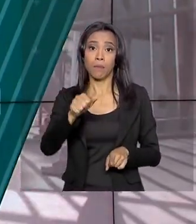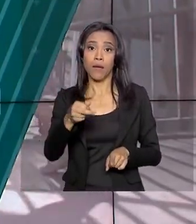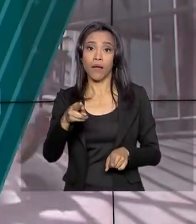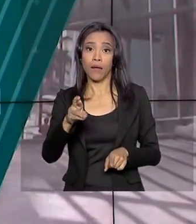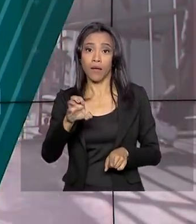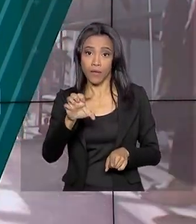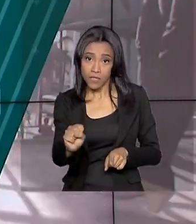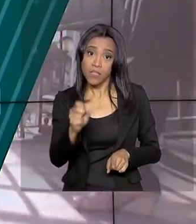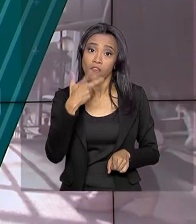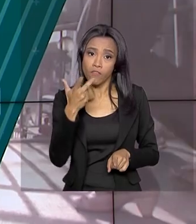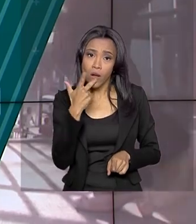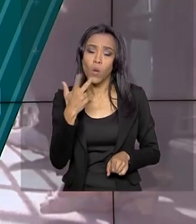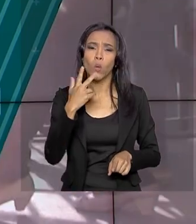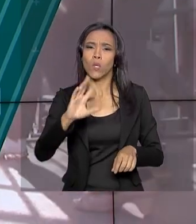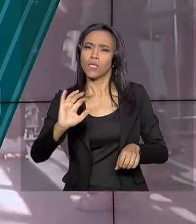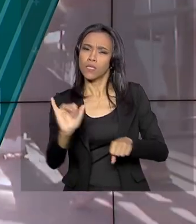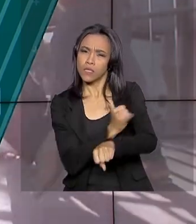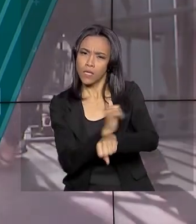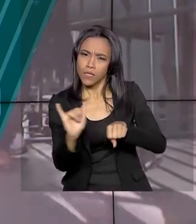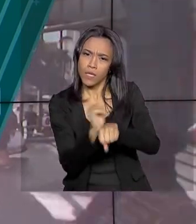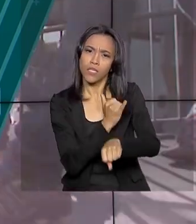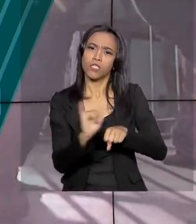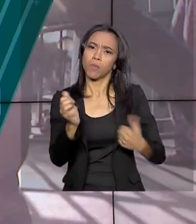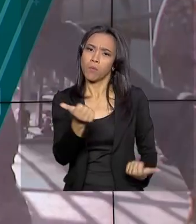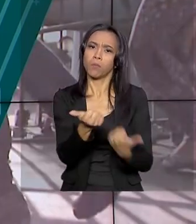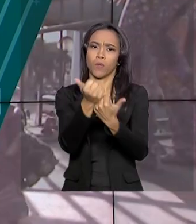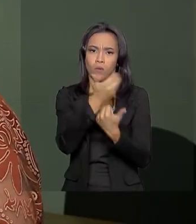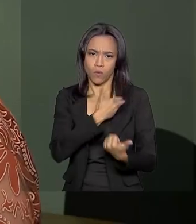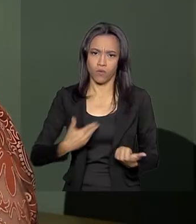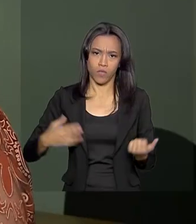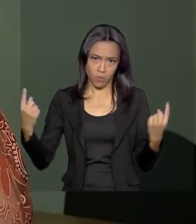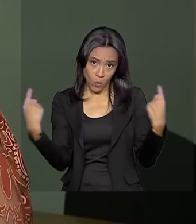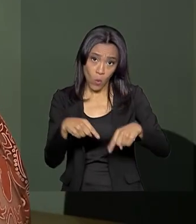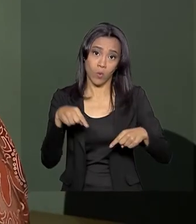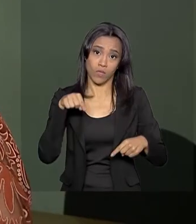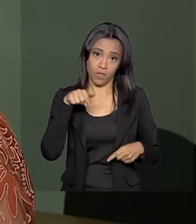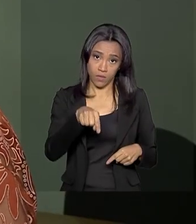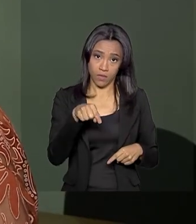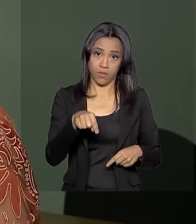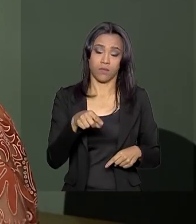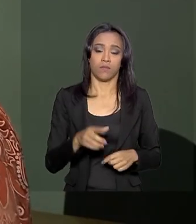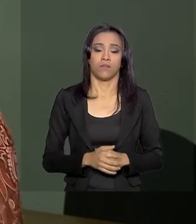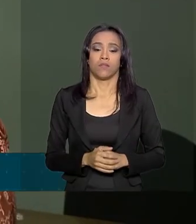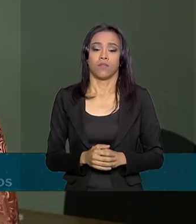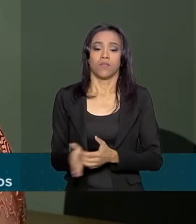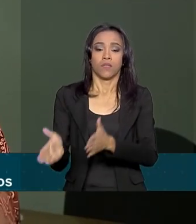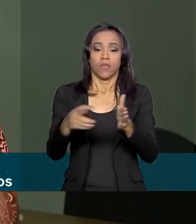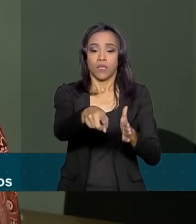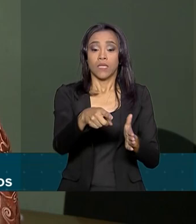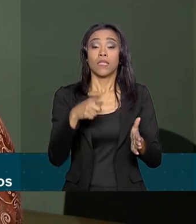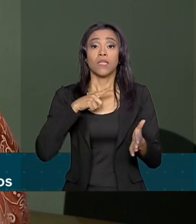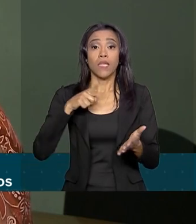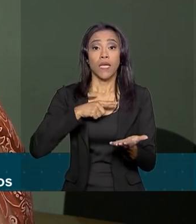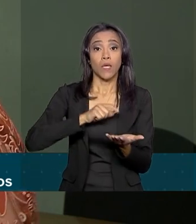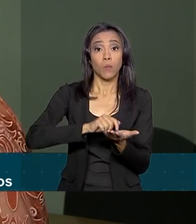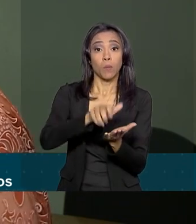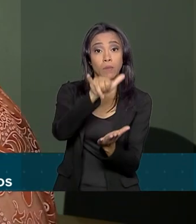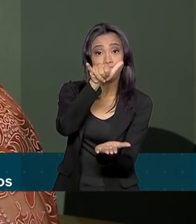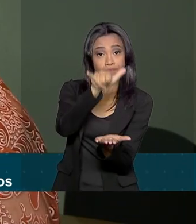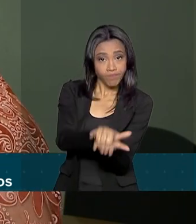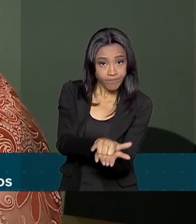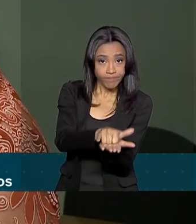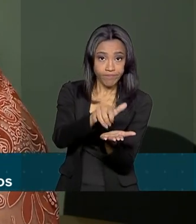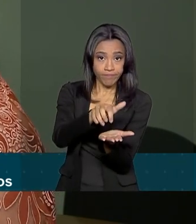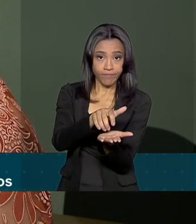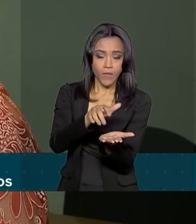governo para reforçar o combate ao tráfico de pessoas no Brasil. Estamos trazendo um aplicativo que vai ser entregue nos próximos